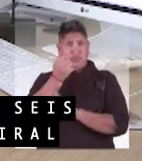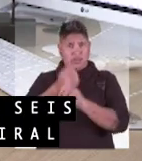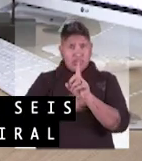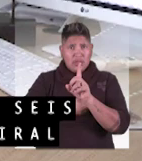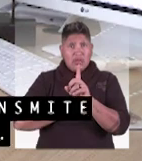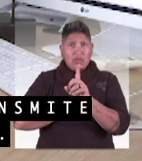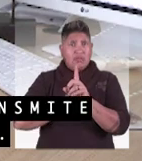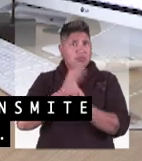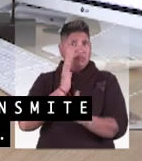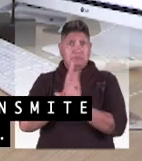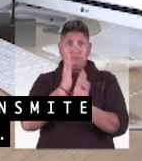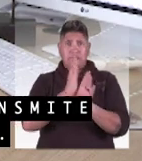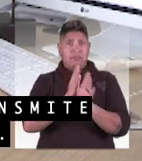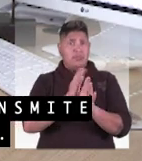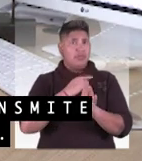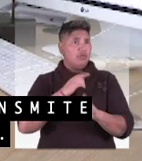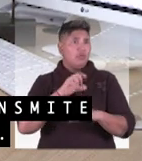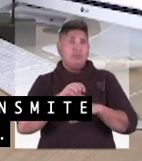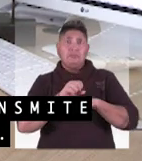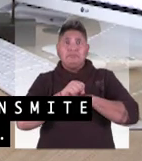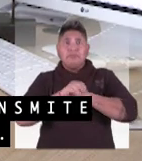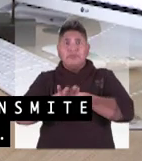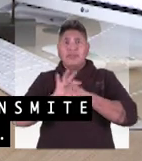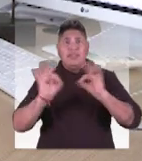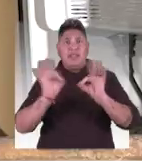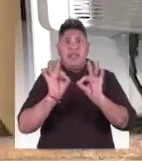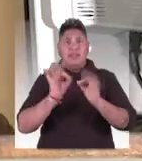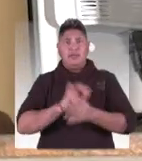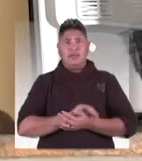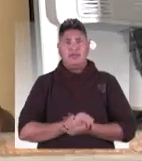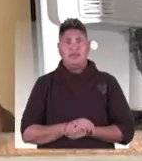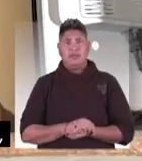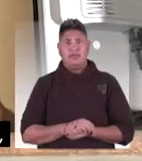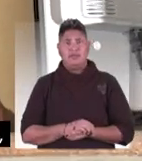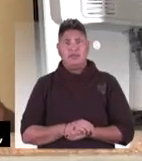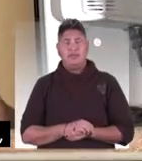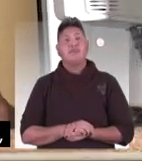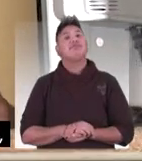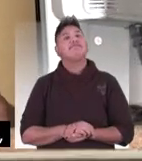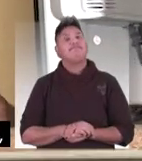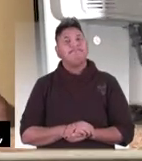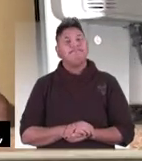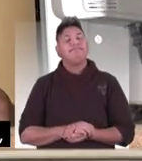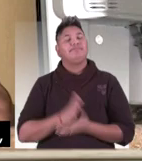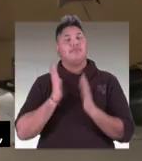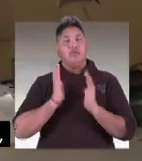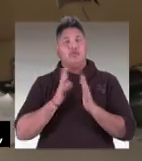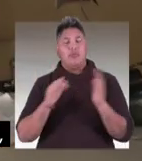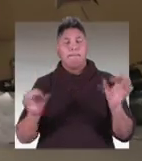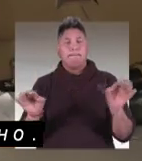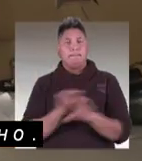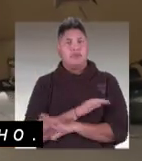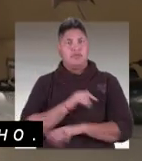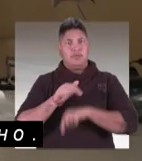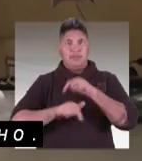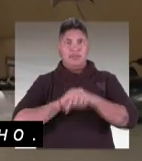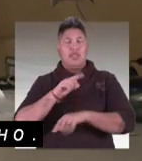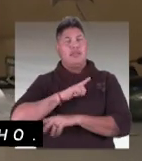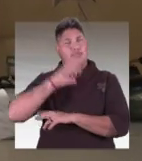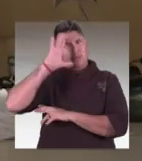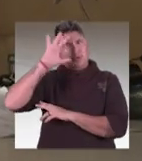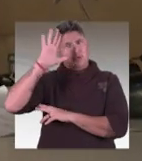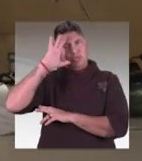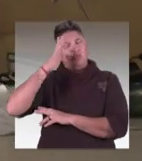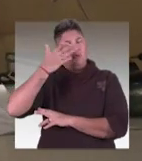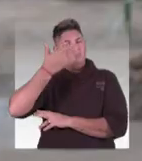com a carga viral indetectável não transmite HIV para ninguém. Logo, apto a trabalhar, ele diz ter um